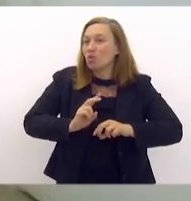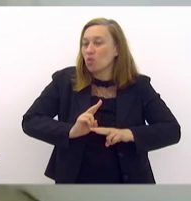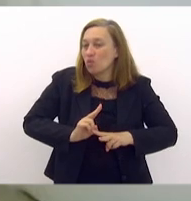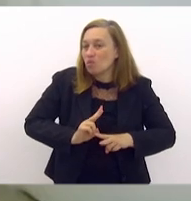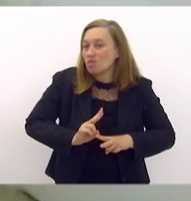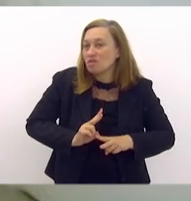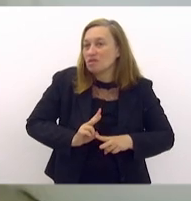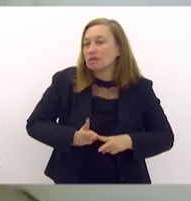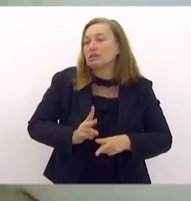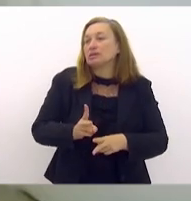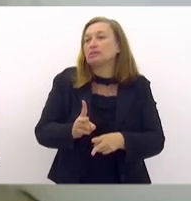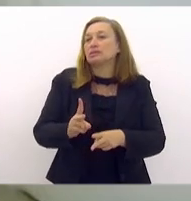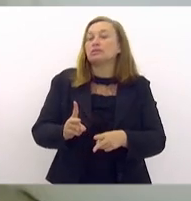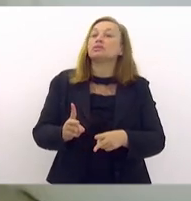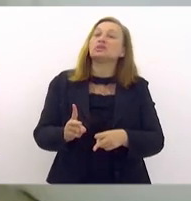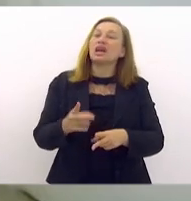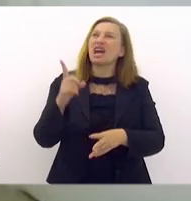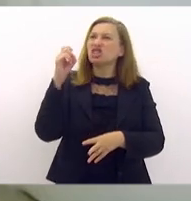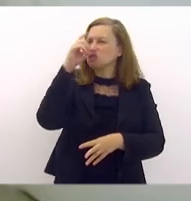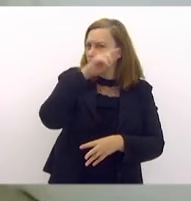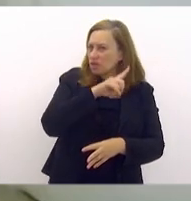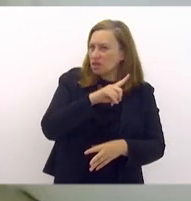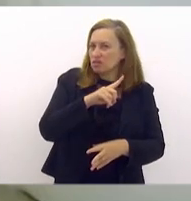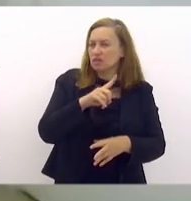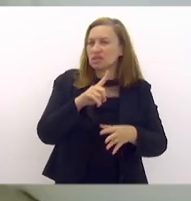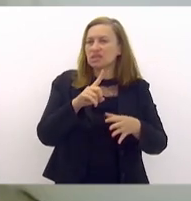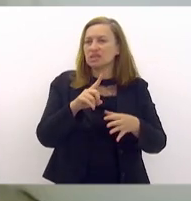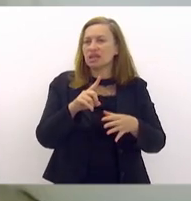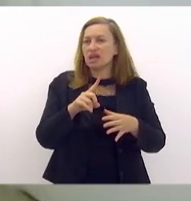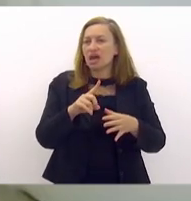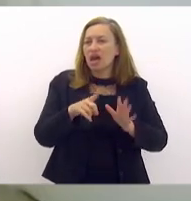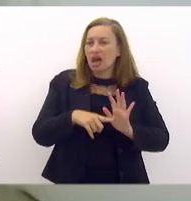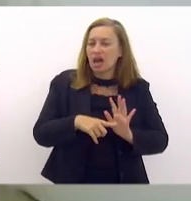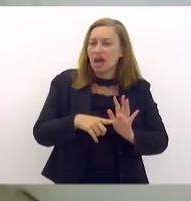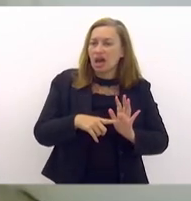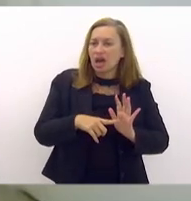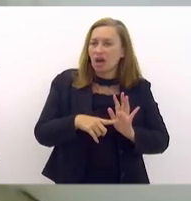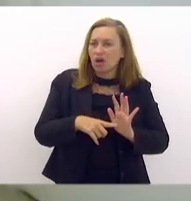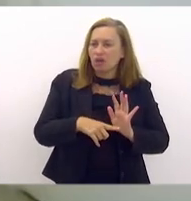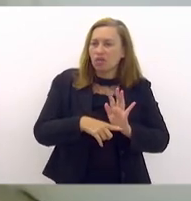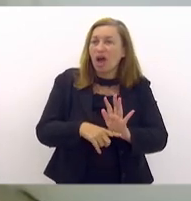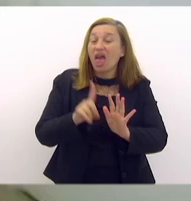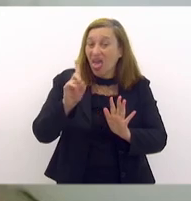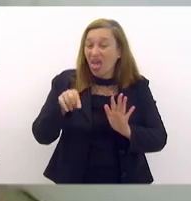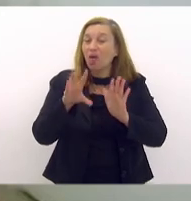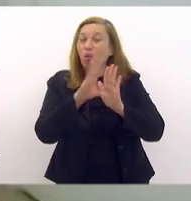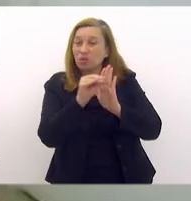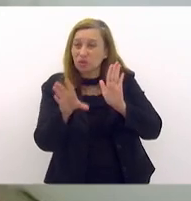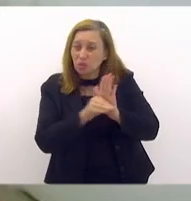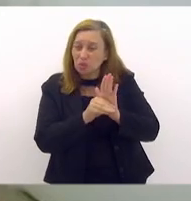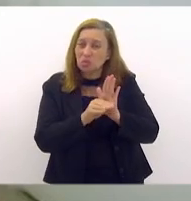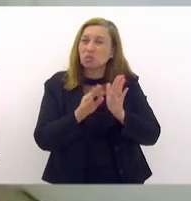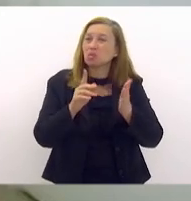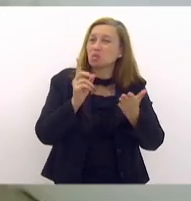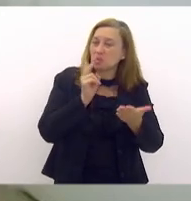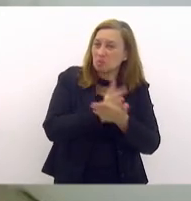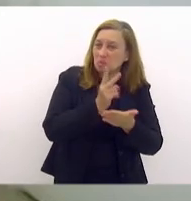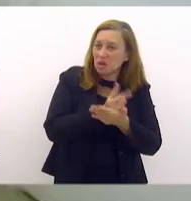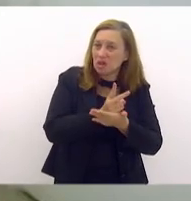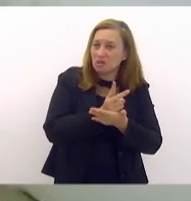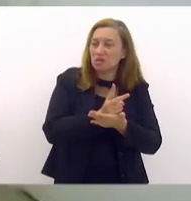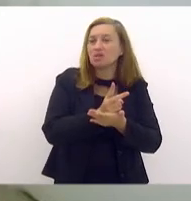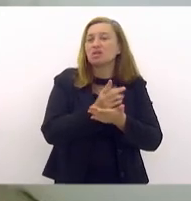e a ser reincidente, é difícil de você romper, porque de fato é um tipo de conteúdo que muitas vezes, apesar de você